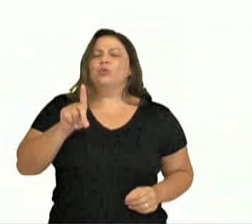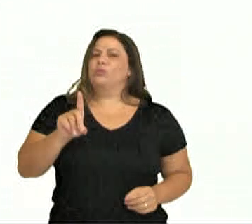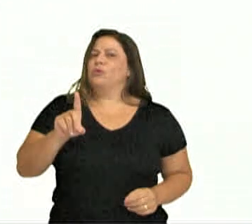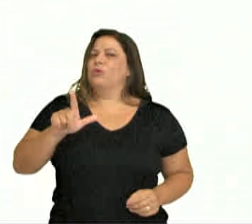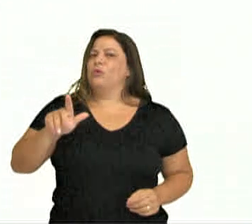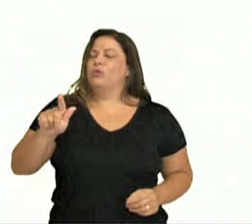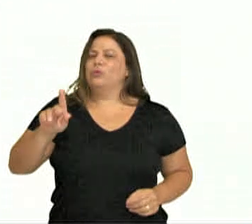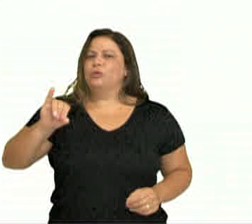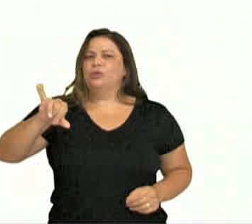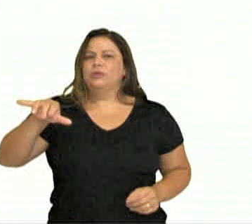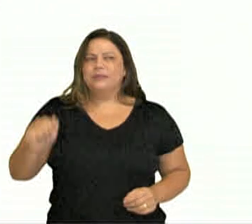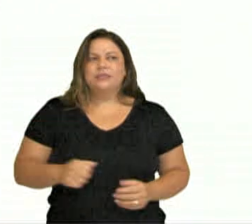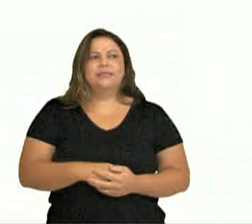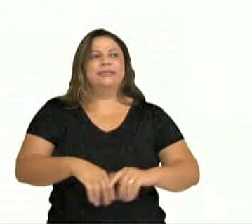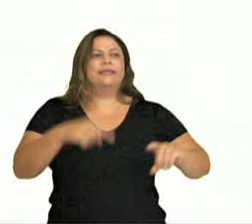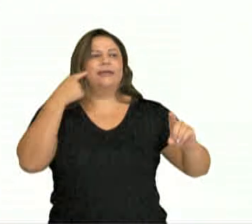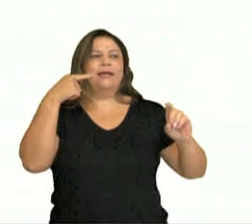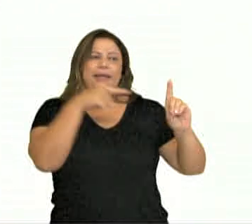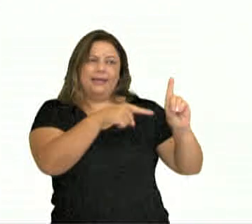mutações dos patógenos?